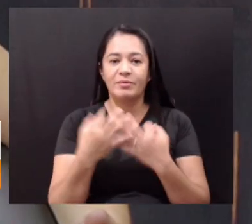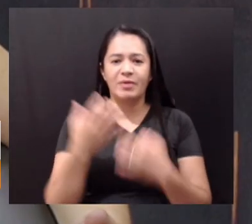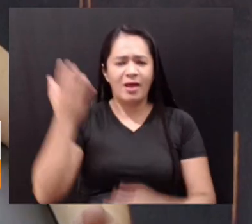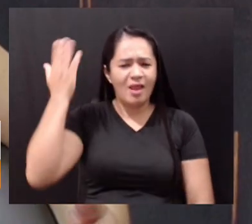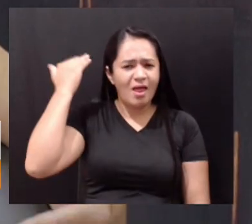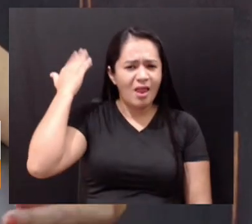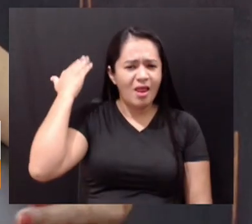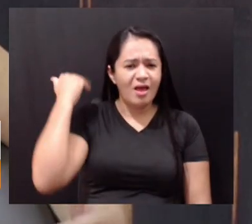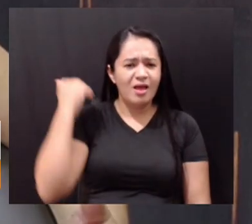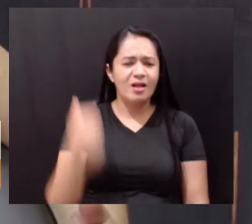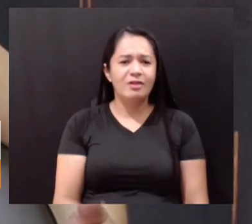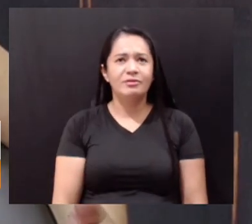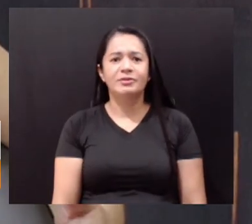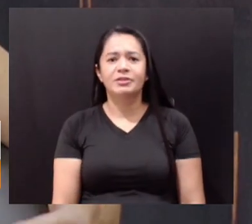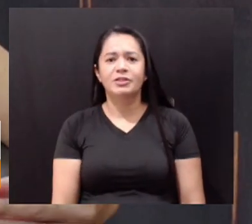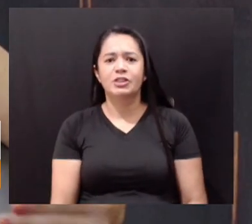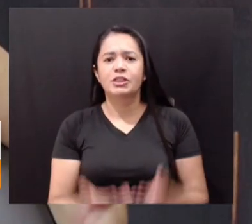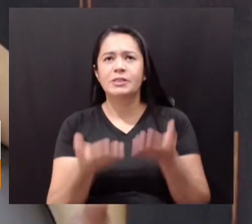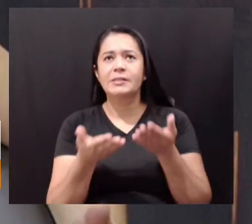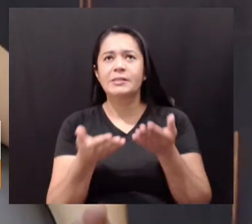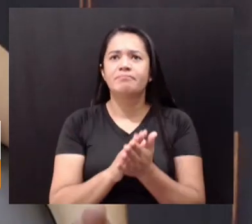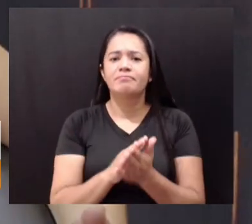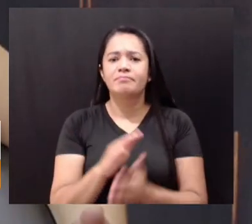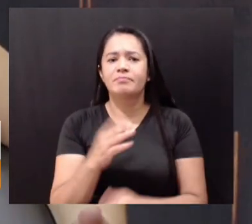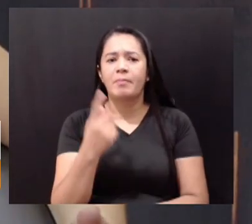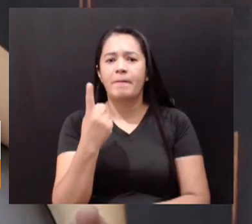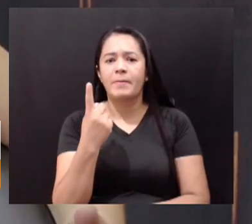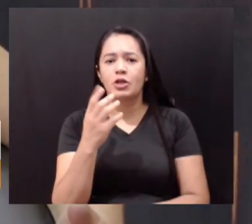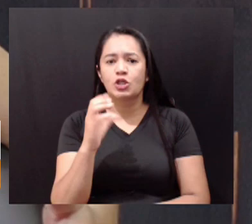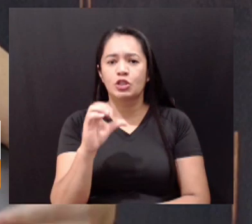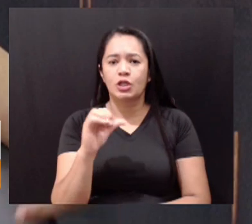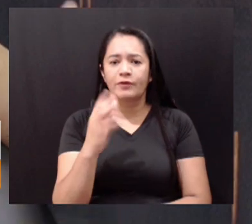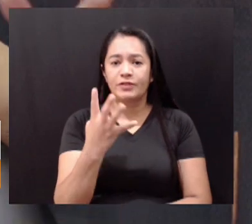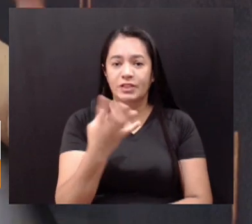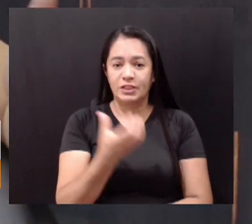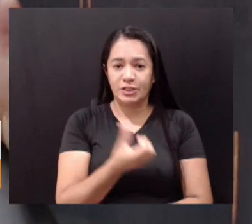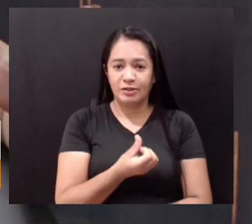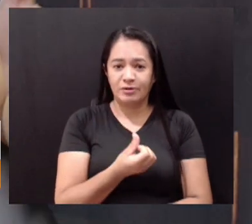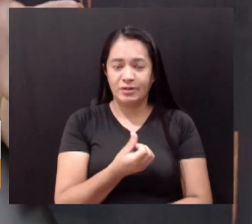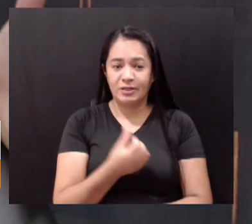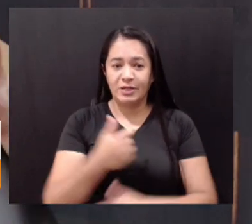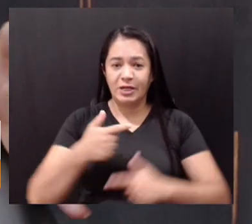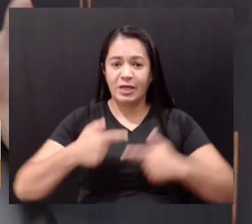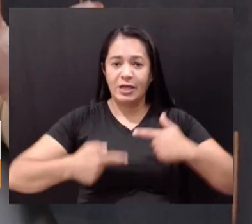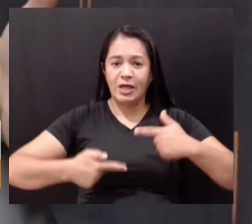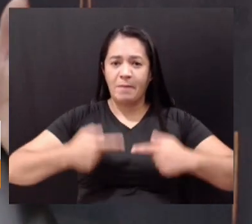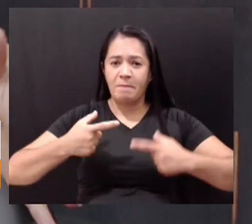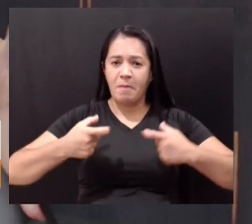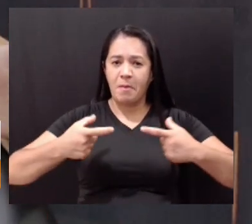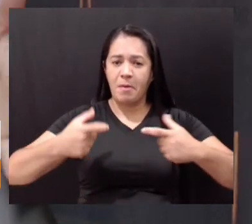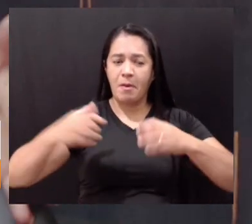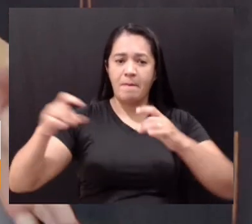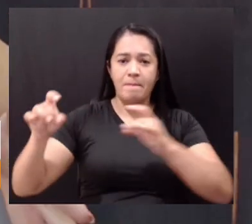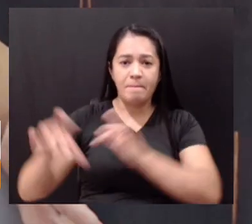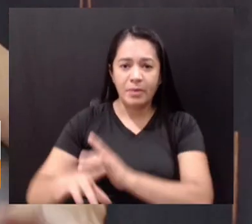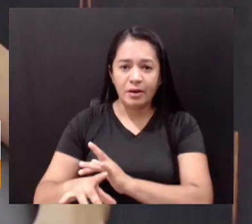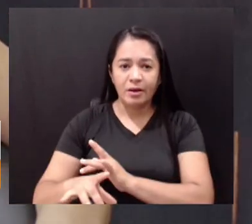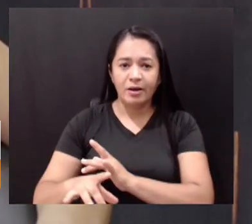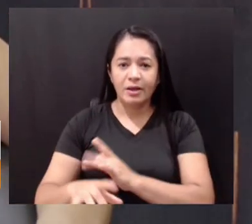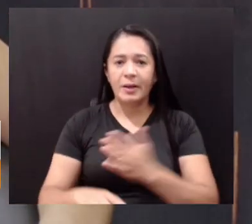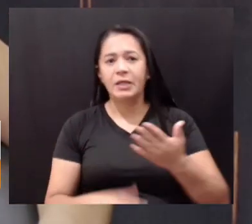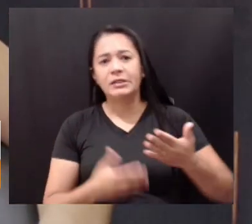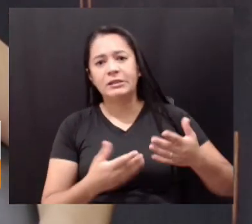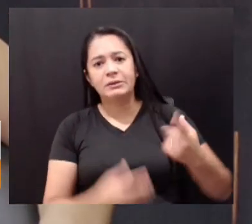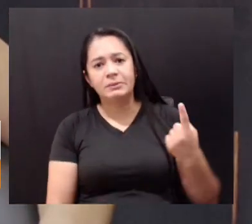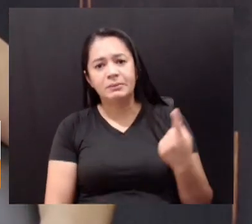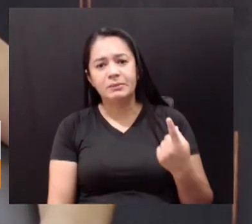partir de 46, que pegaram pós-guerra, né, que tem que a gente é o pessoal de 60, 70 anos hoje,